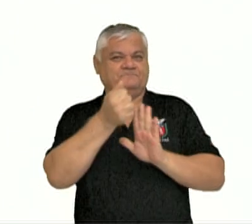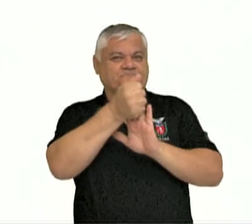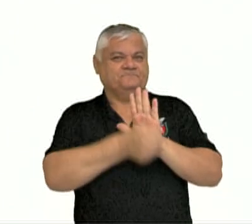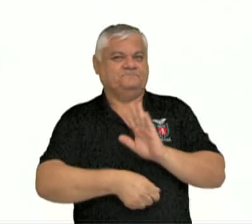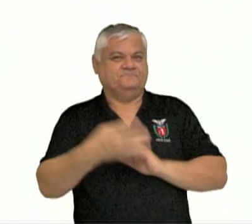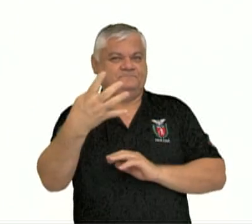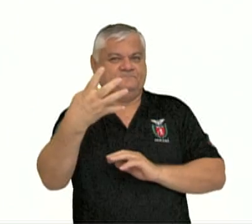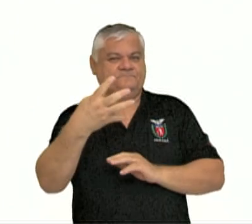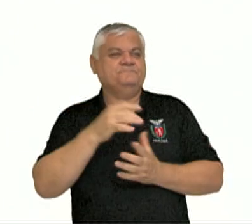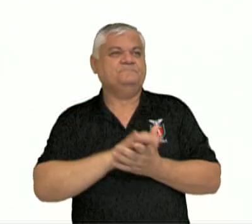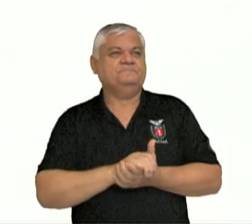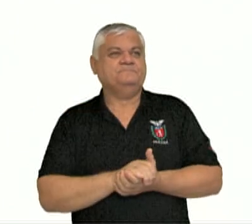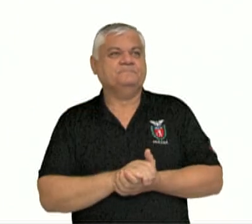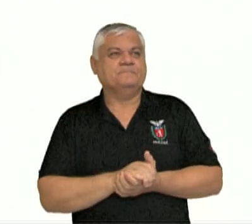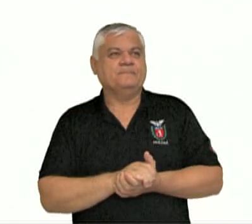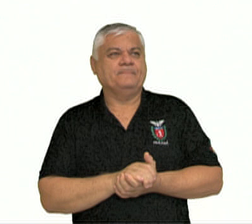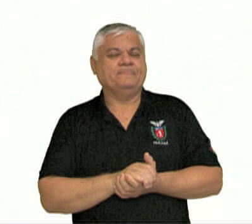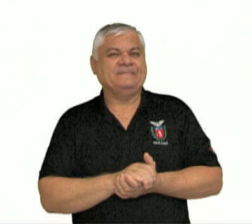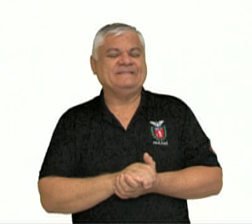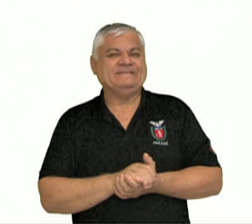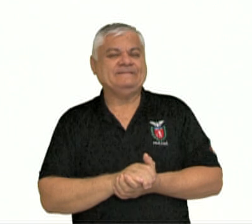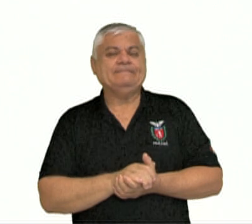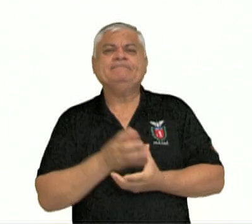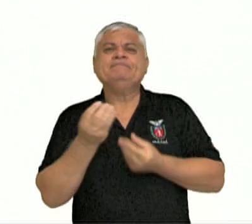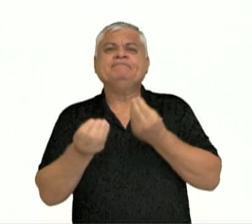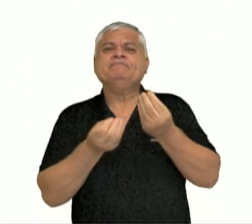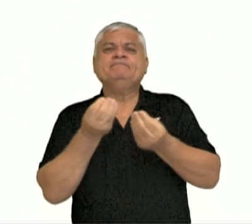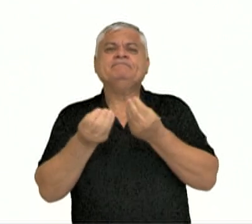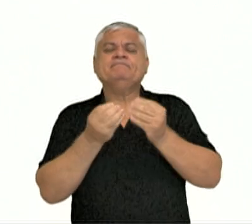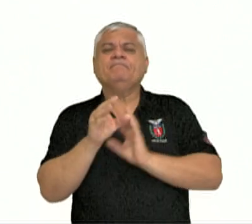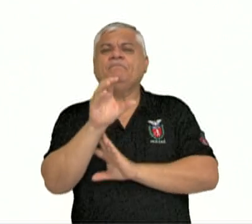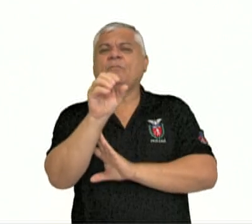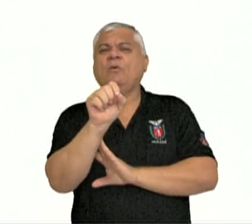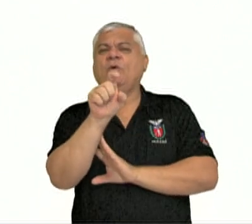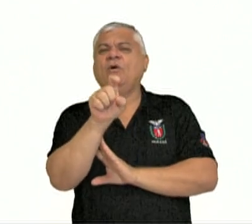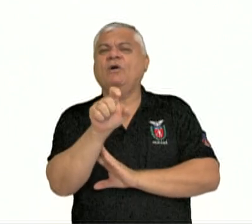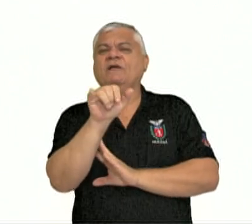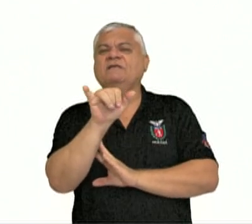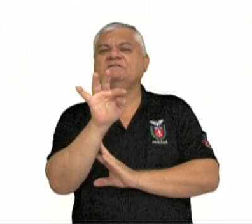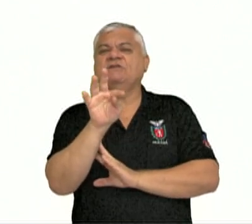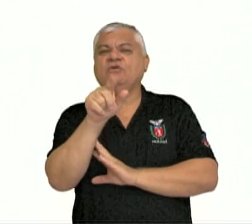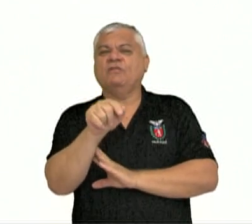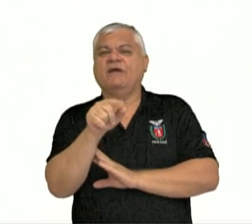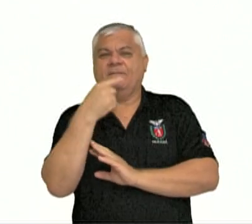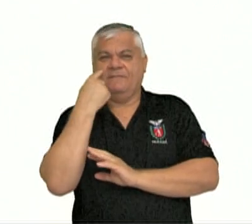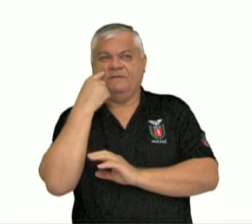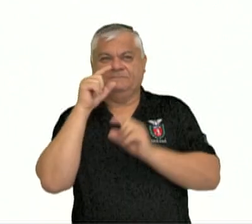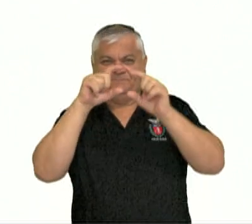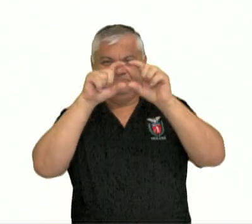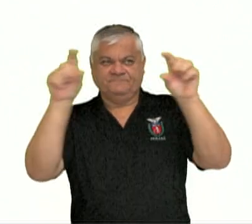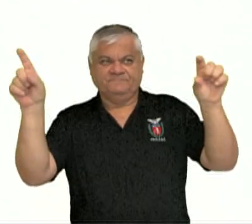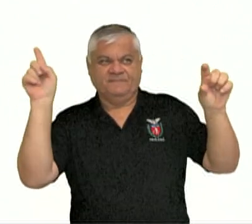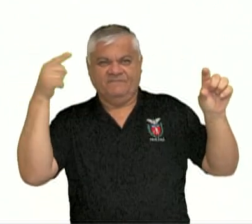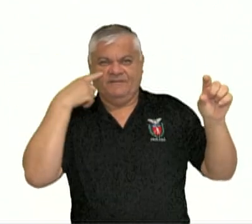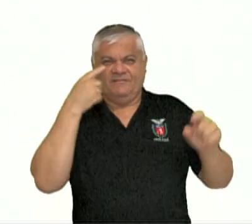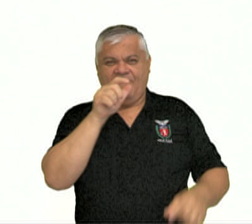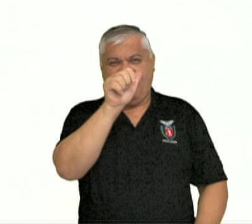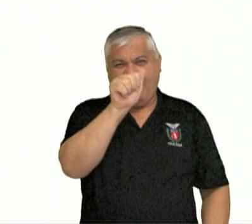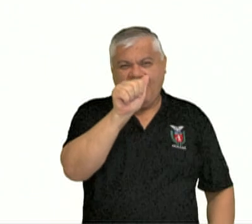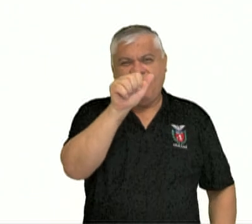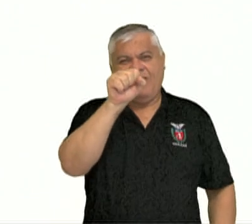Atividade número 4. Vamos falar das oxítonas. Então, perceba lá, ó, temos aqui